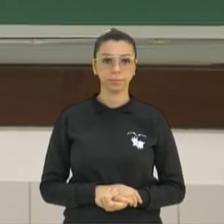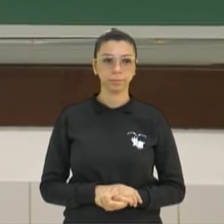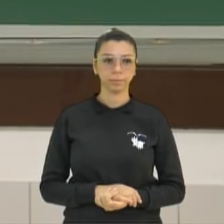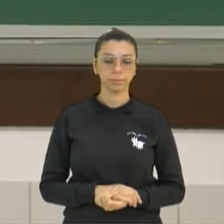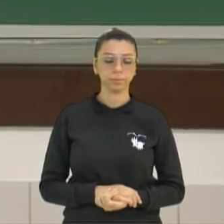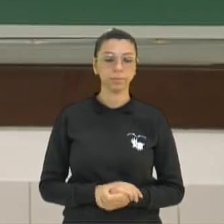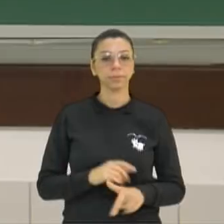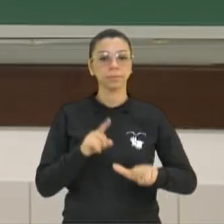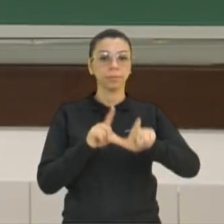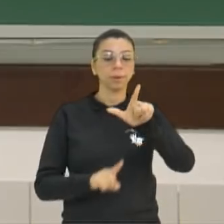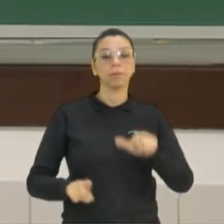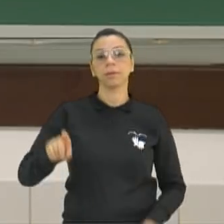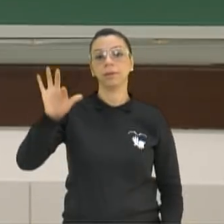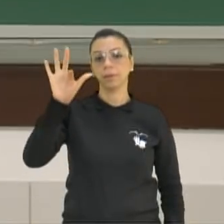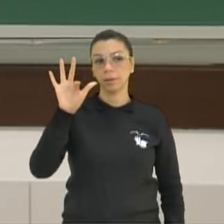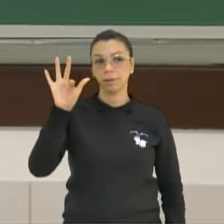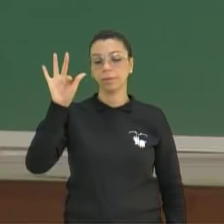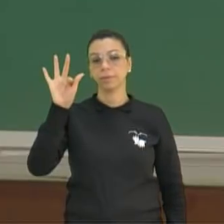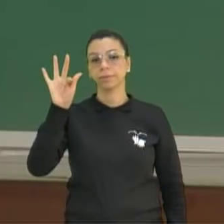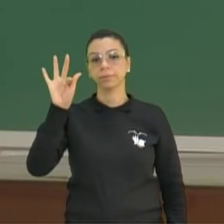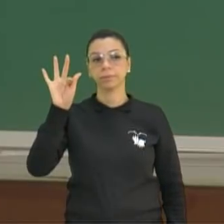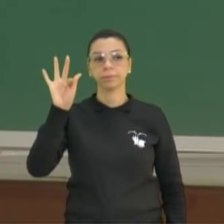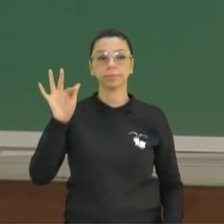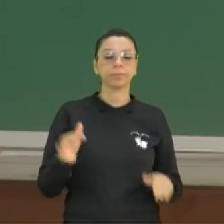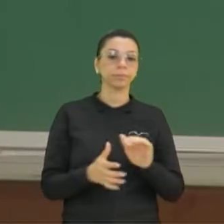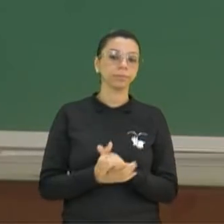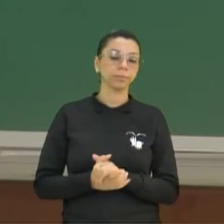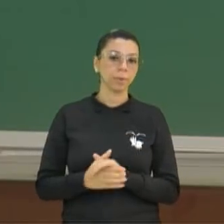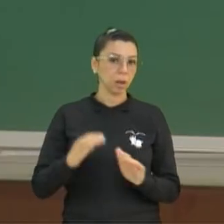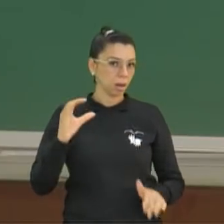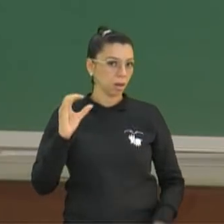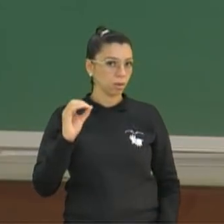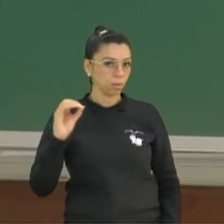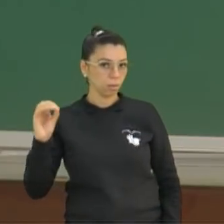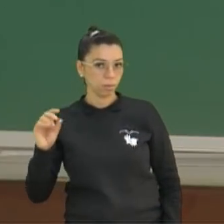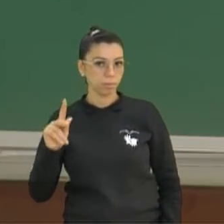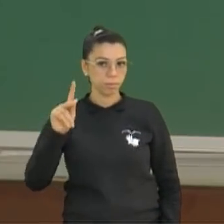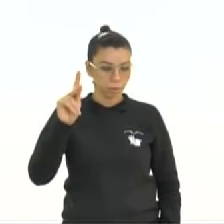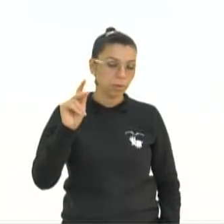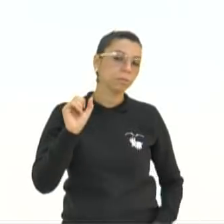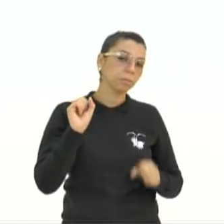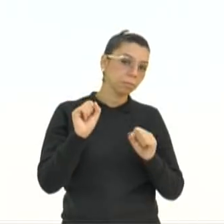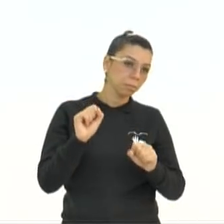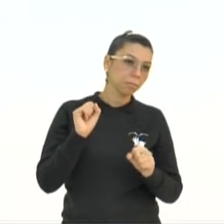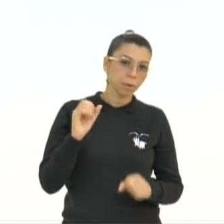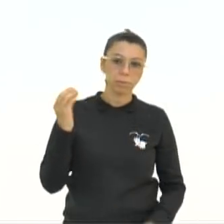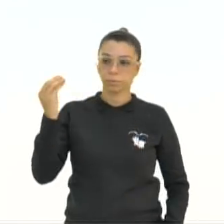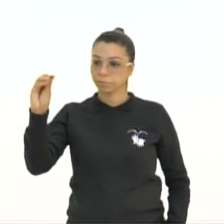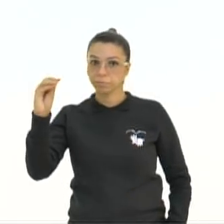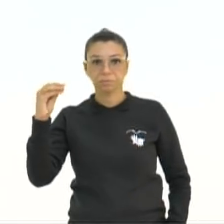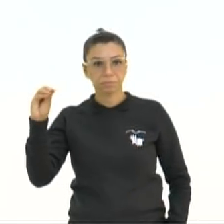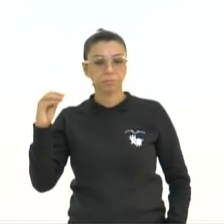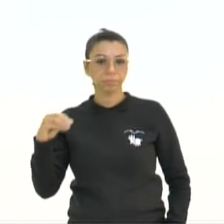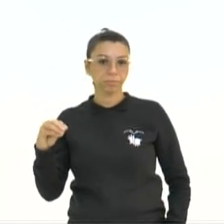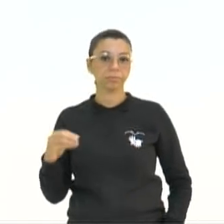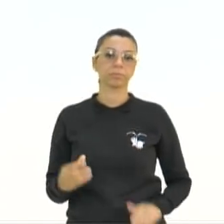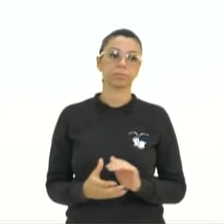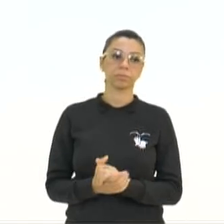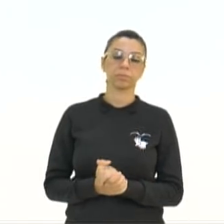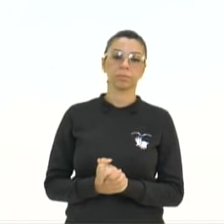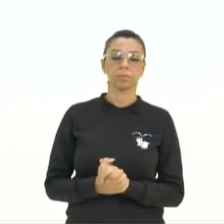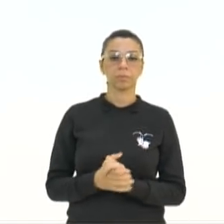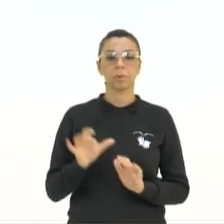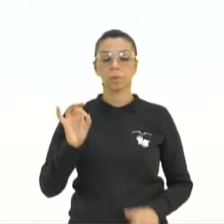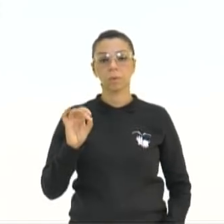Na letra F está cook. Posso colocar cook the dinner, the lunch, mas só o cook